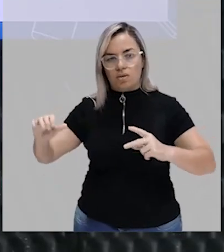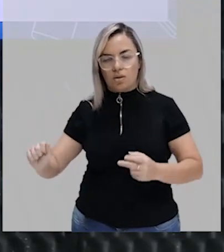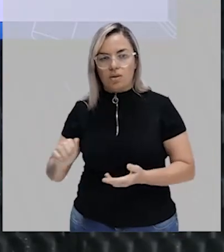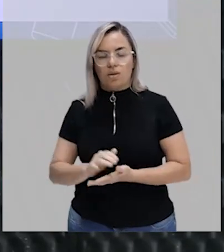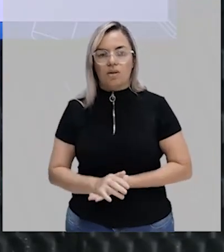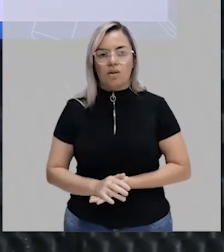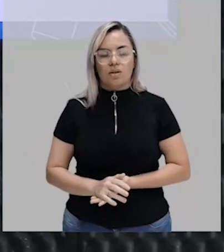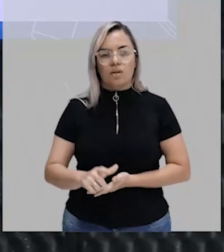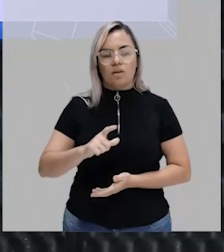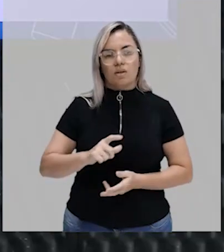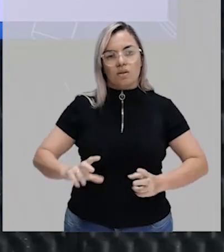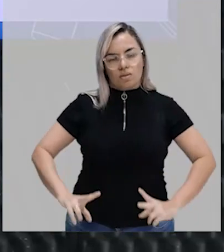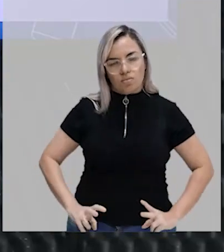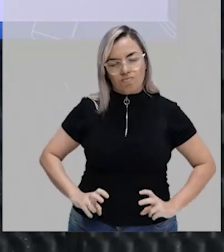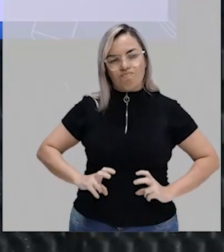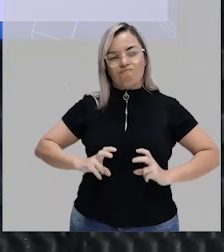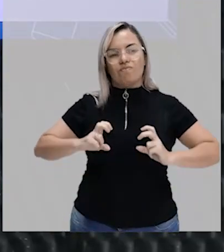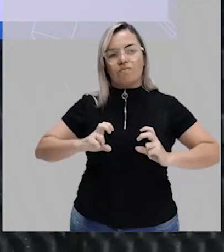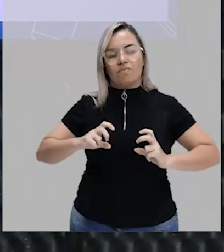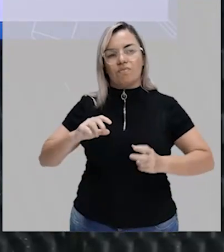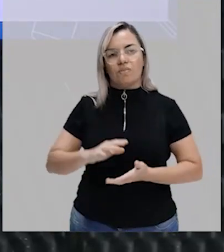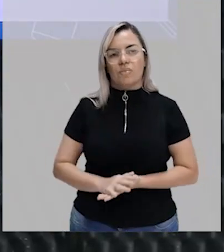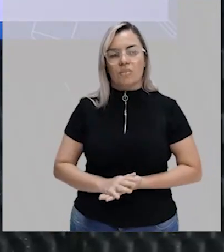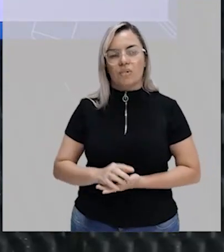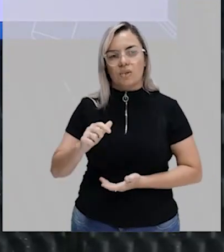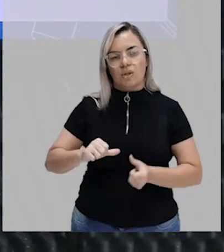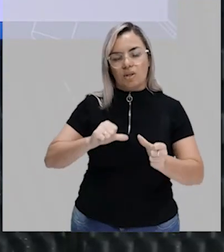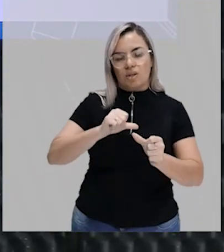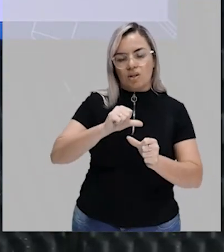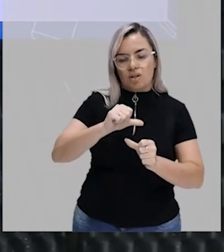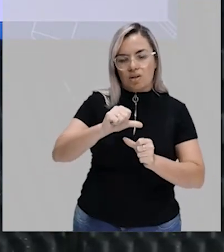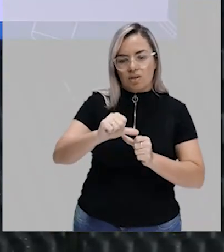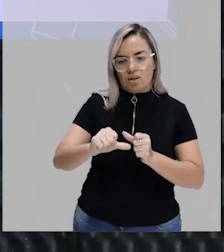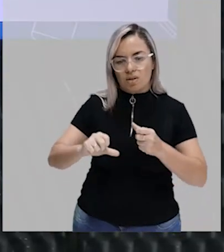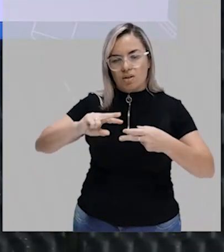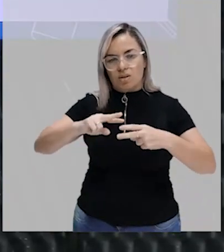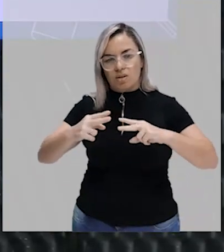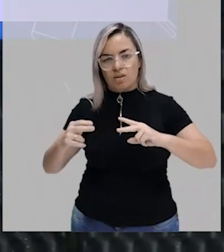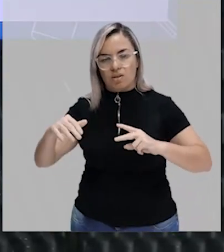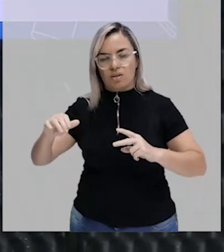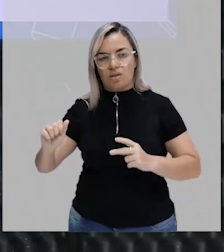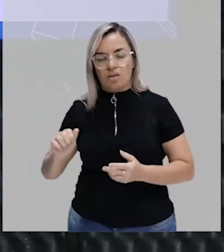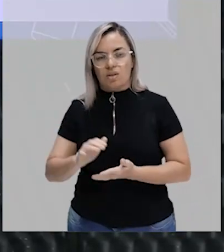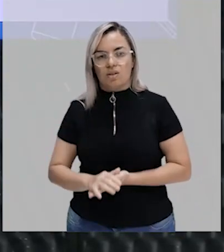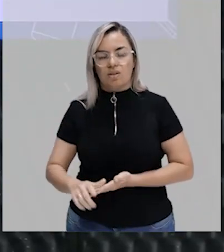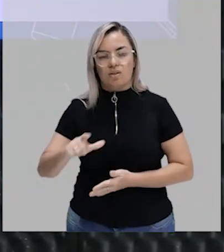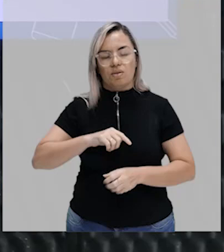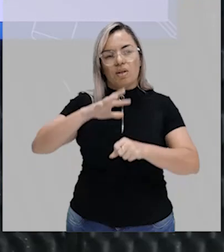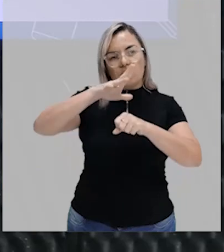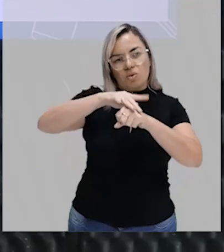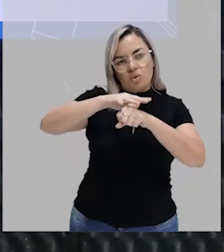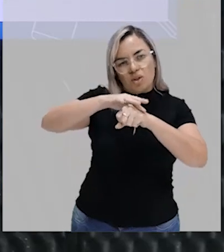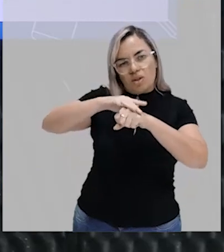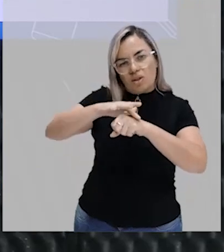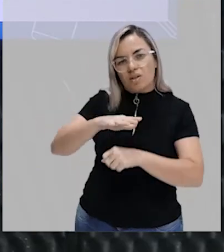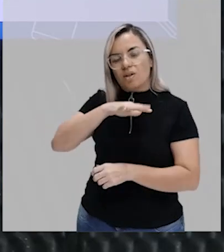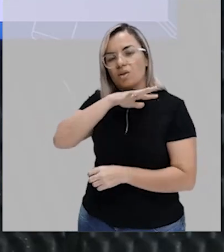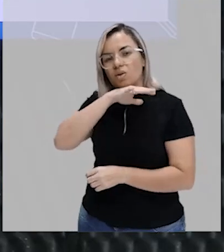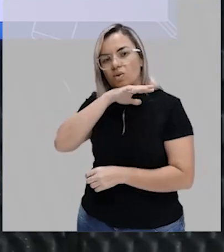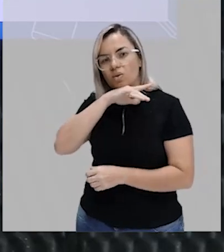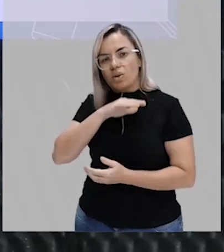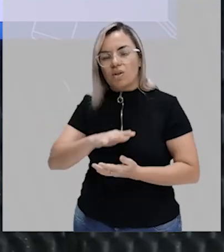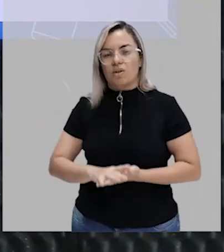câncer. É uma mutação deletéria. Ela trouxe uma doença ruim. Então, o indivíduo agora, se